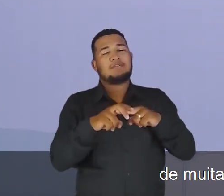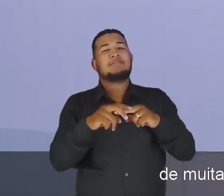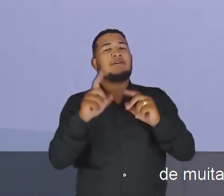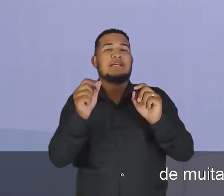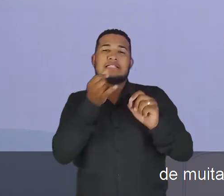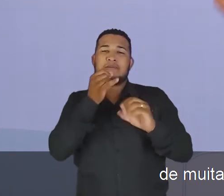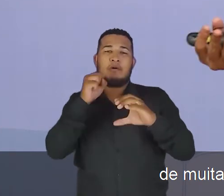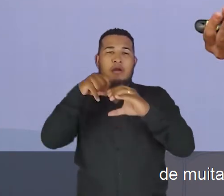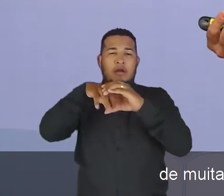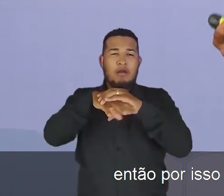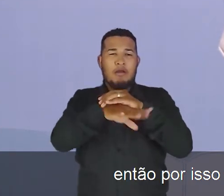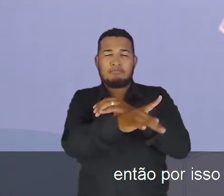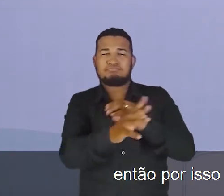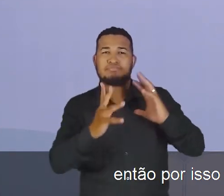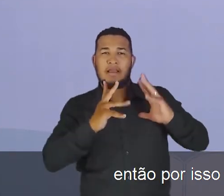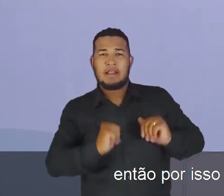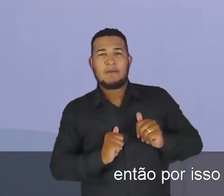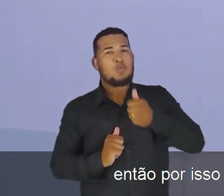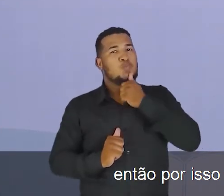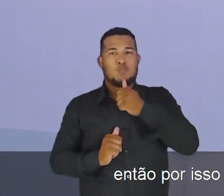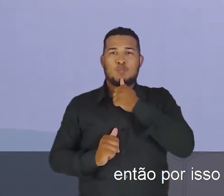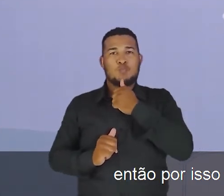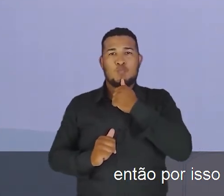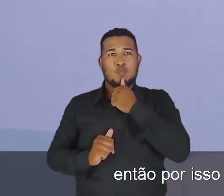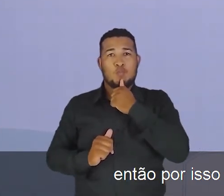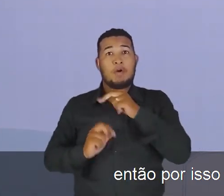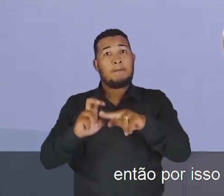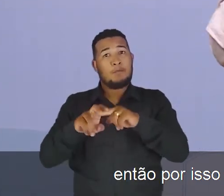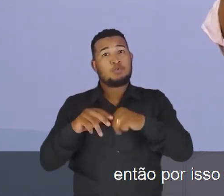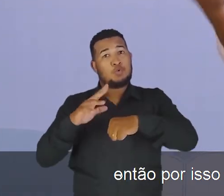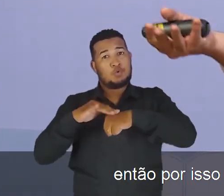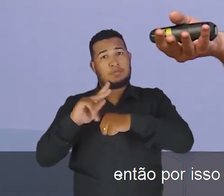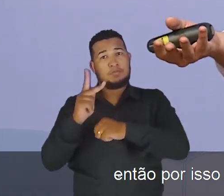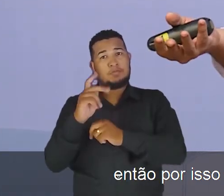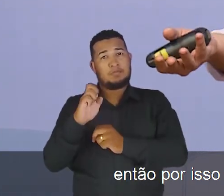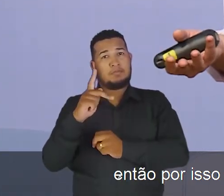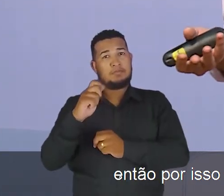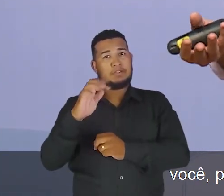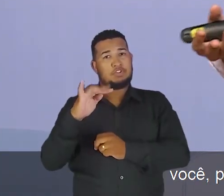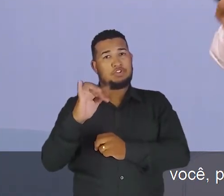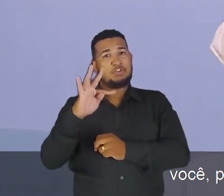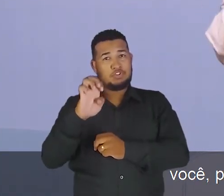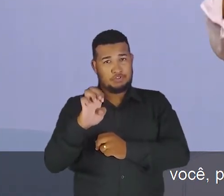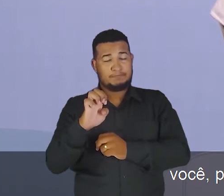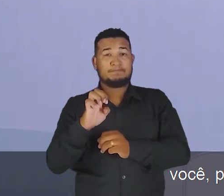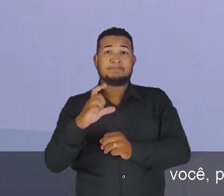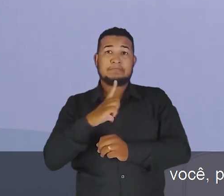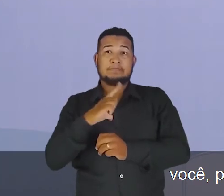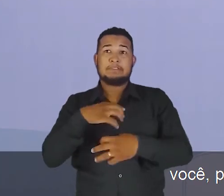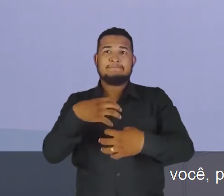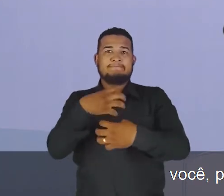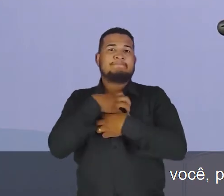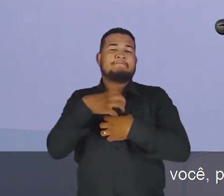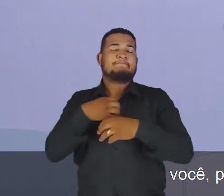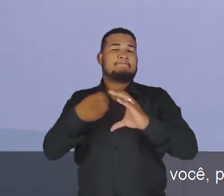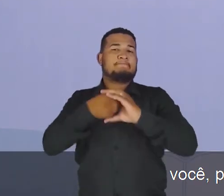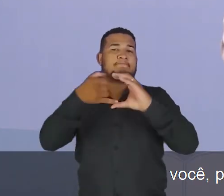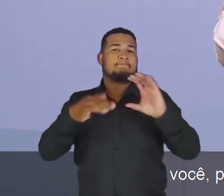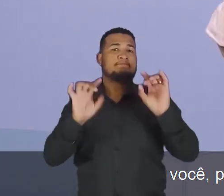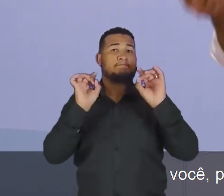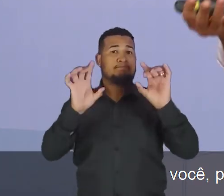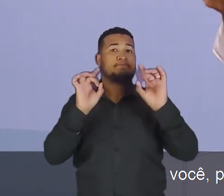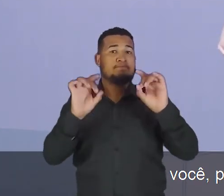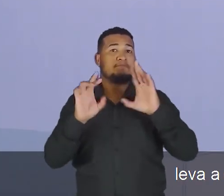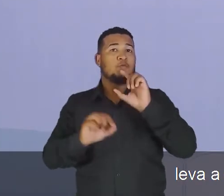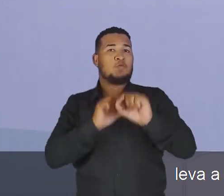rede de esgoto eficiente. Então, por isso, a hepatite, como outras doenças que eu vou apresentar para você, possui esses sintomas característicos,